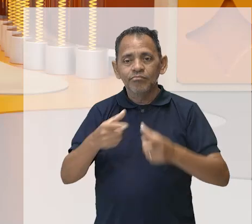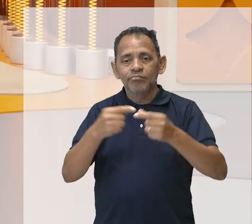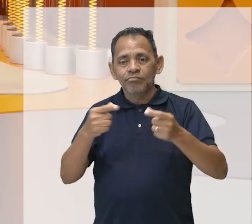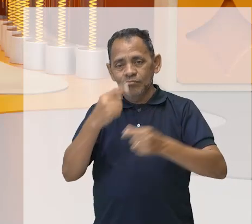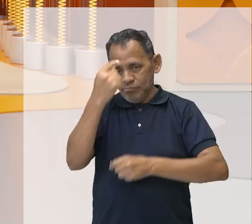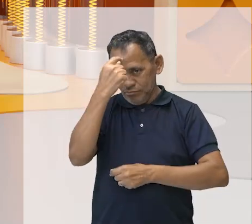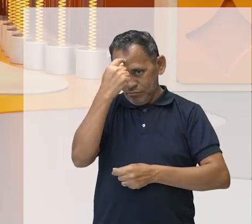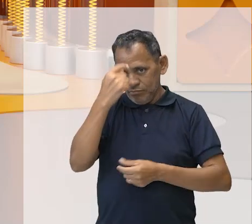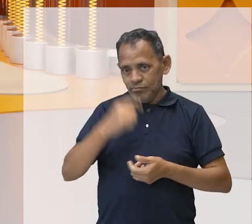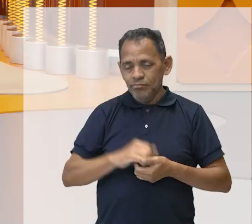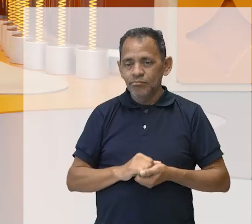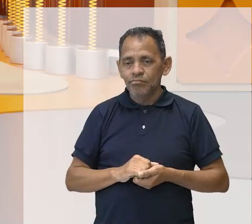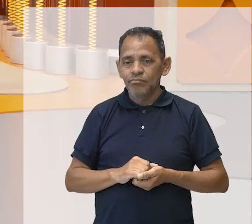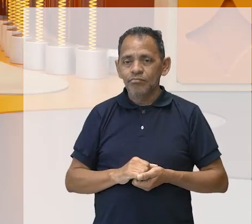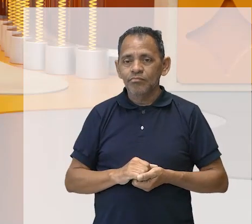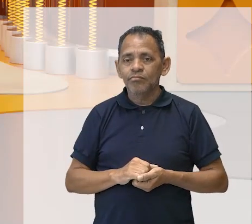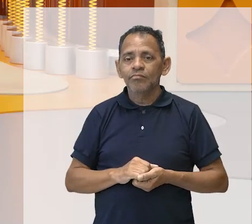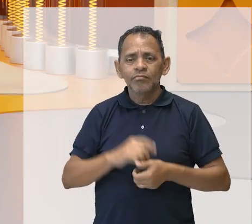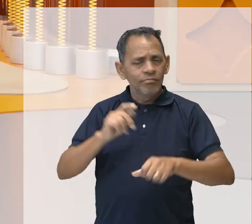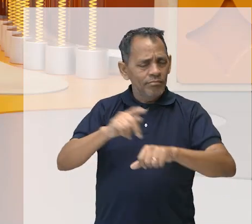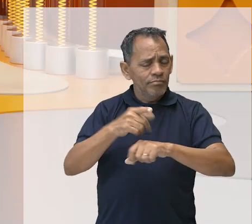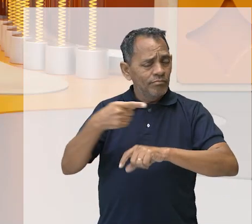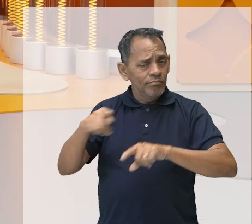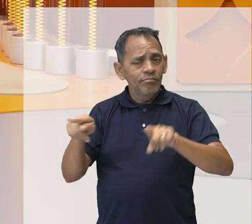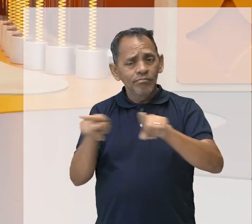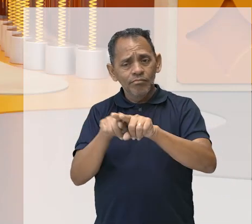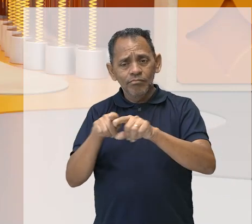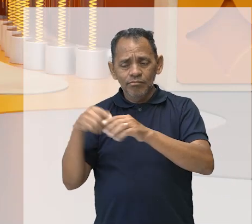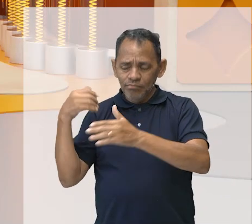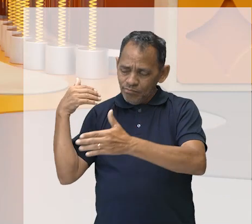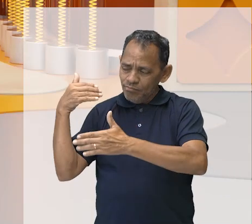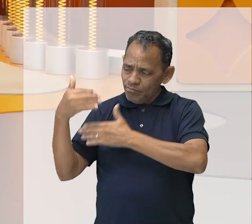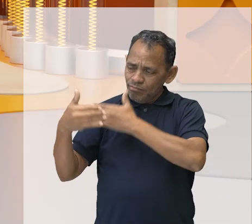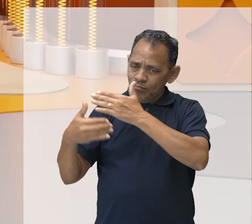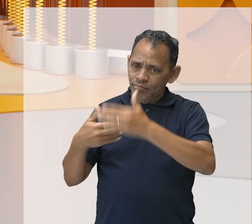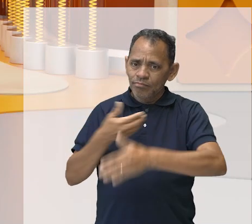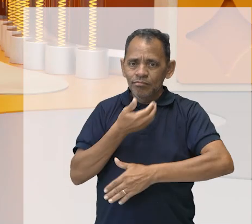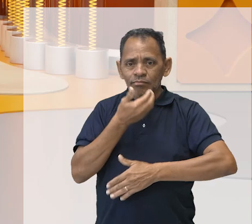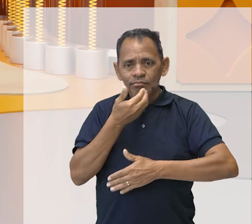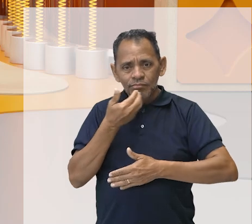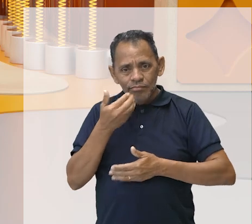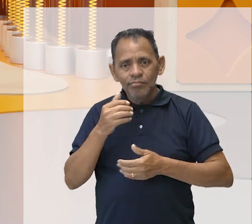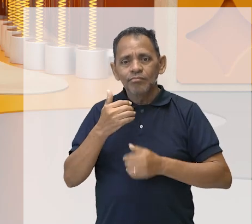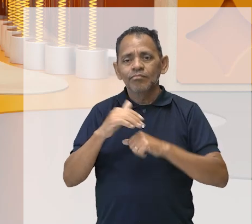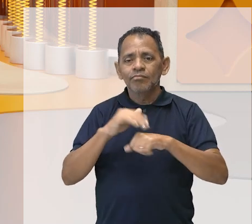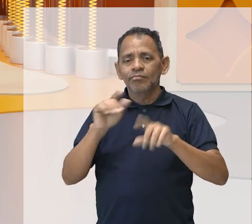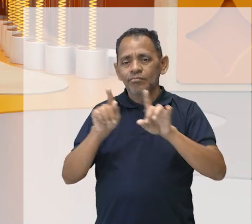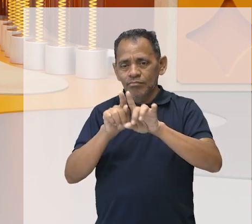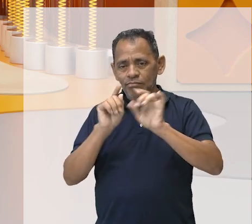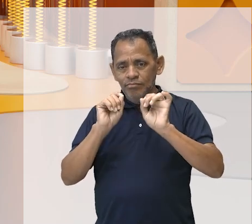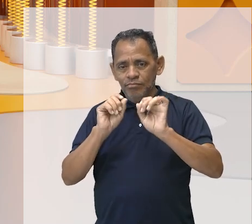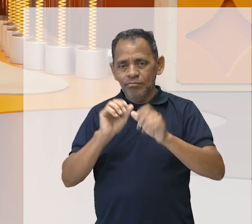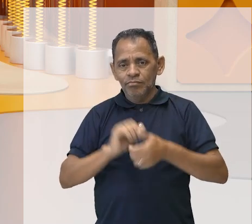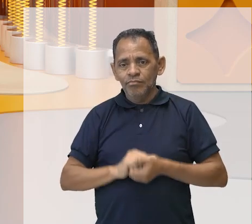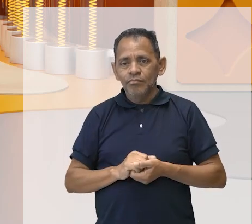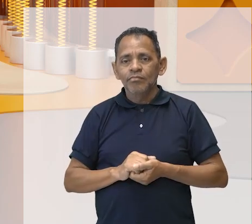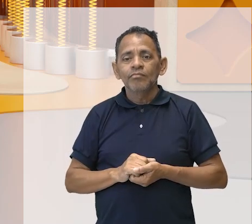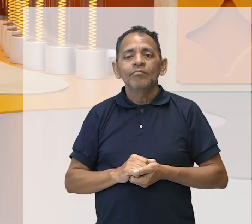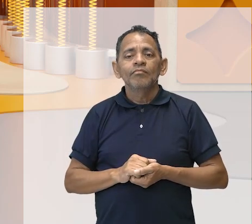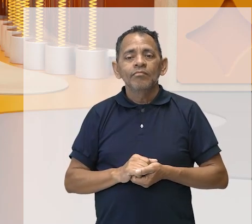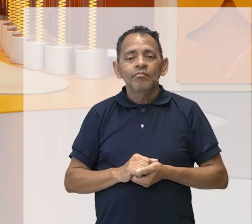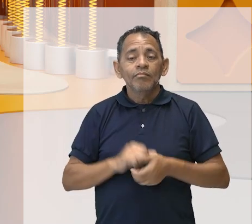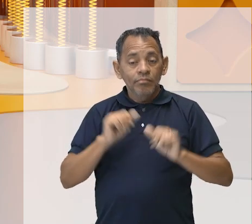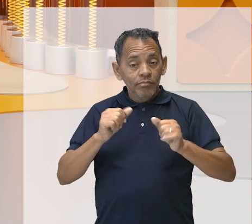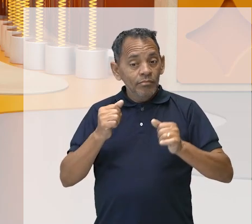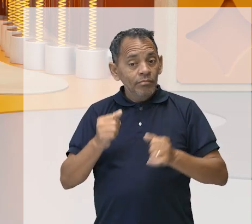tá certo? Além de outros países que, com o passar do tempo, vão melhorar cada vez mais também. Assim, a gente também pode observar,